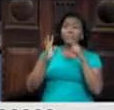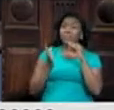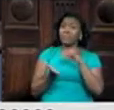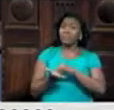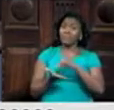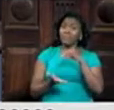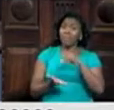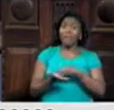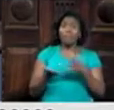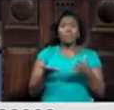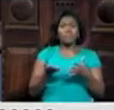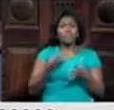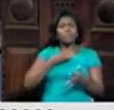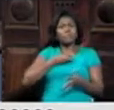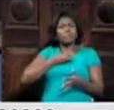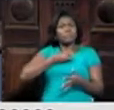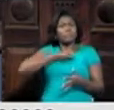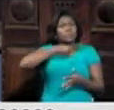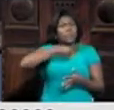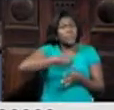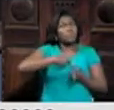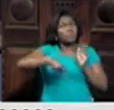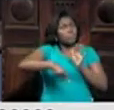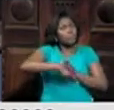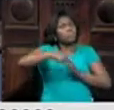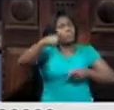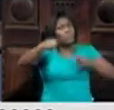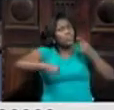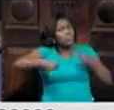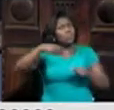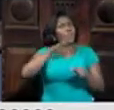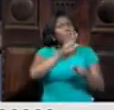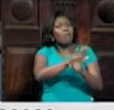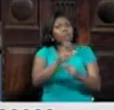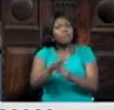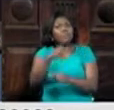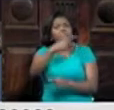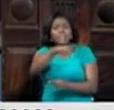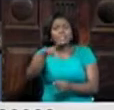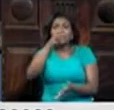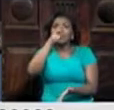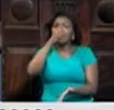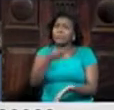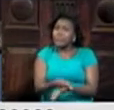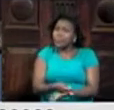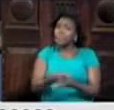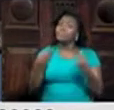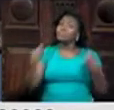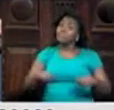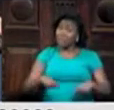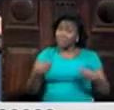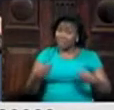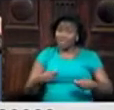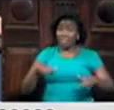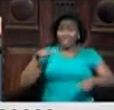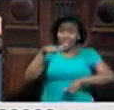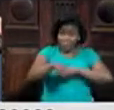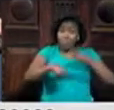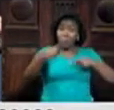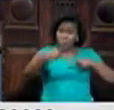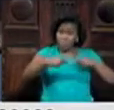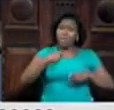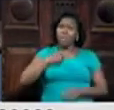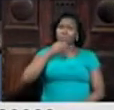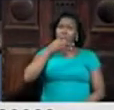como ser político que ajuda nas decisões dos destinos do país. E nessa reforma política defendo